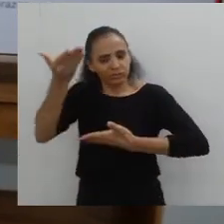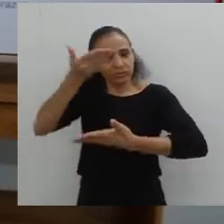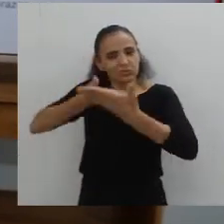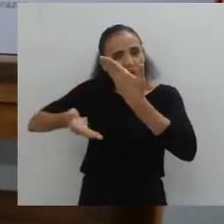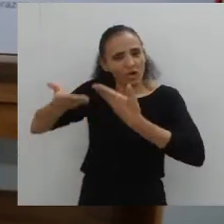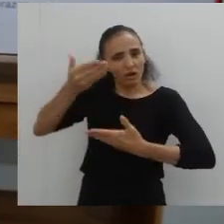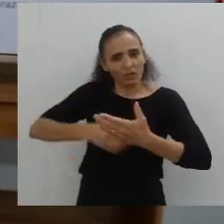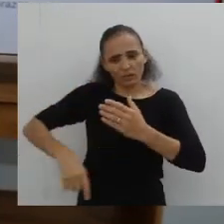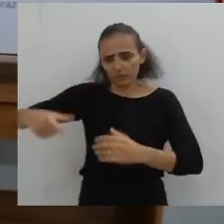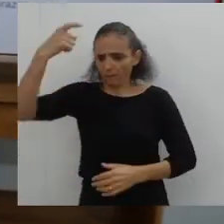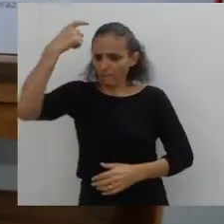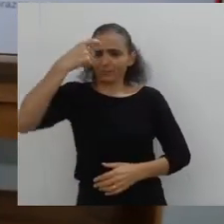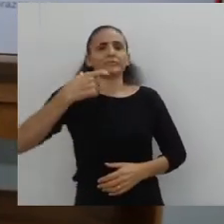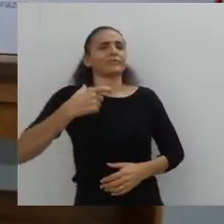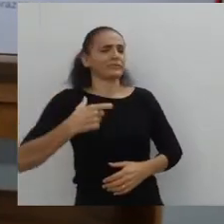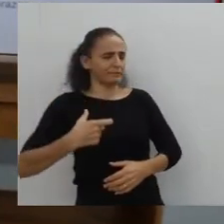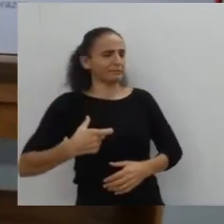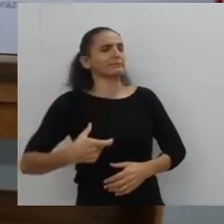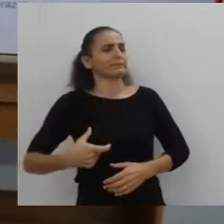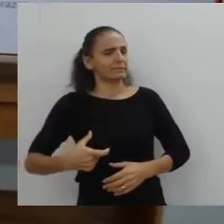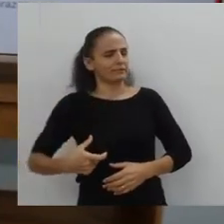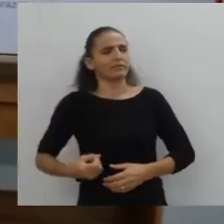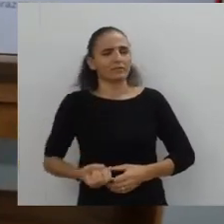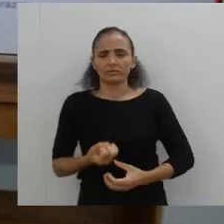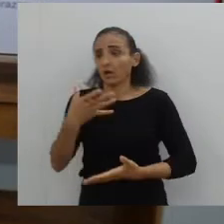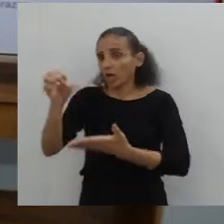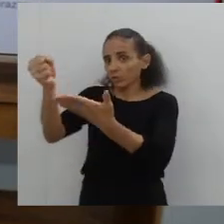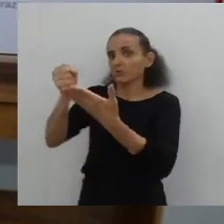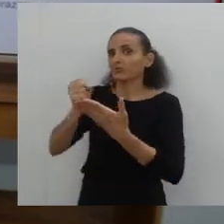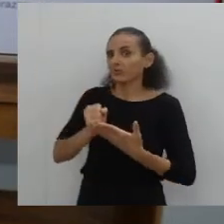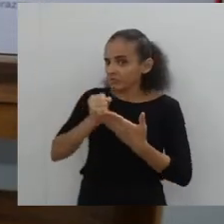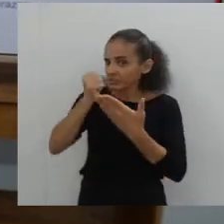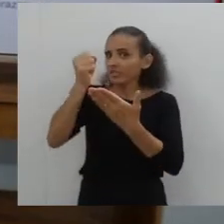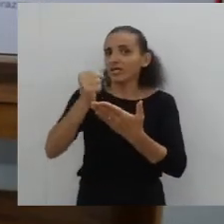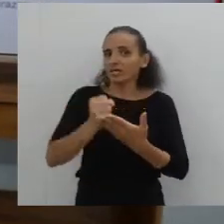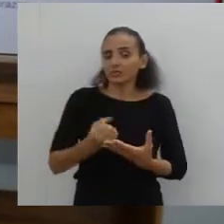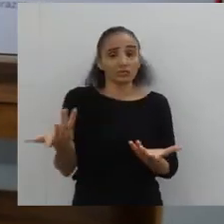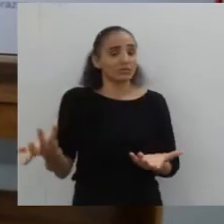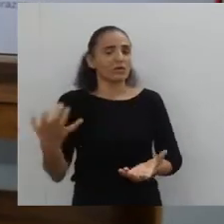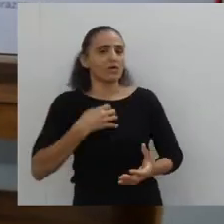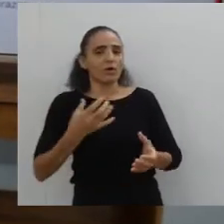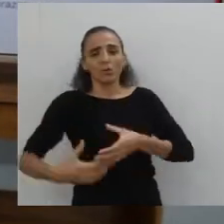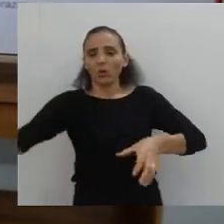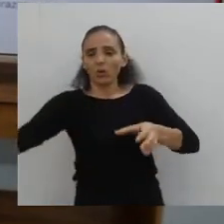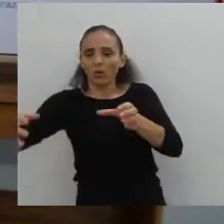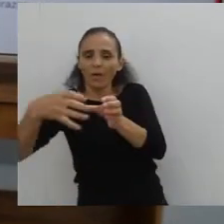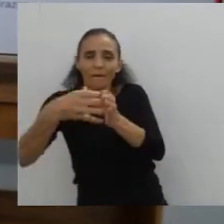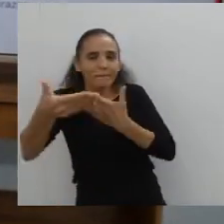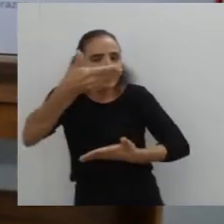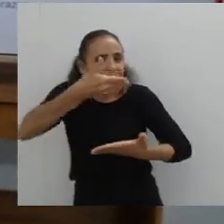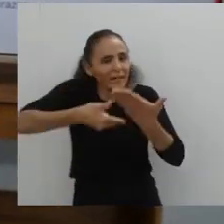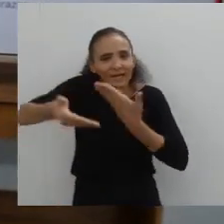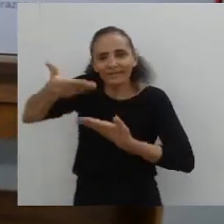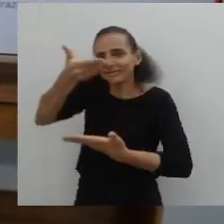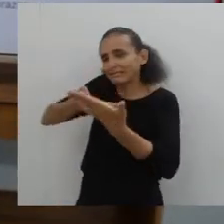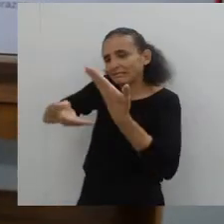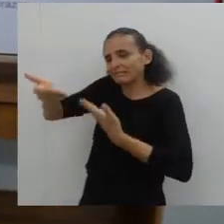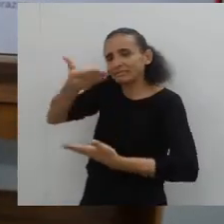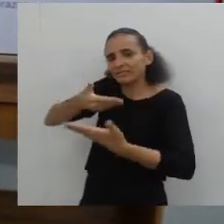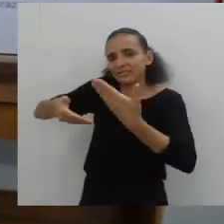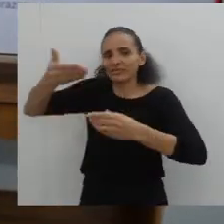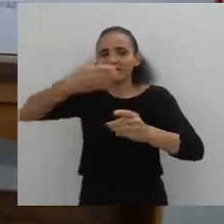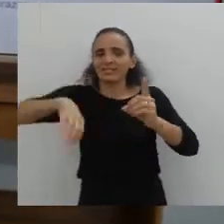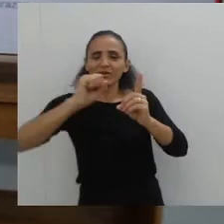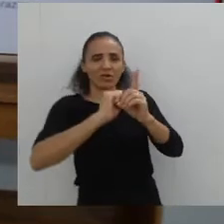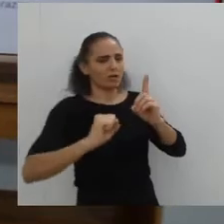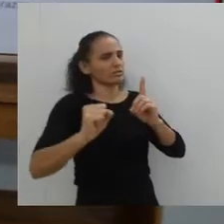nossa personalidade. O jogo ele contribui para isso. E existe um senso de coletividade, de integração